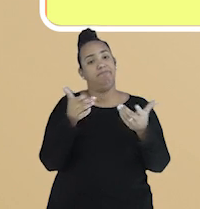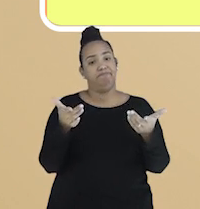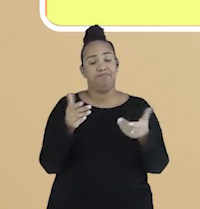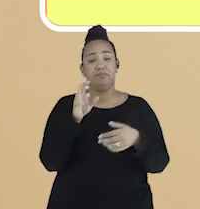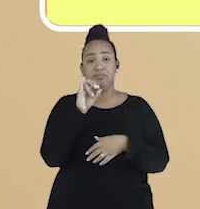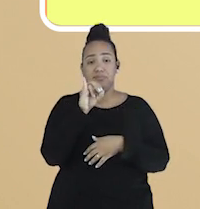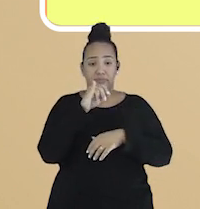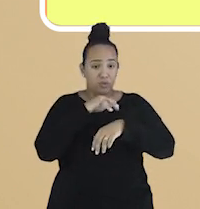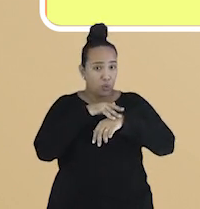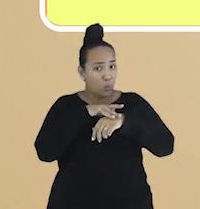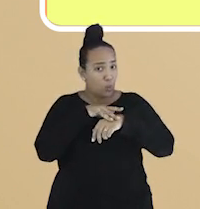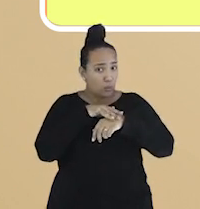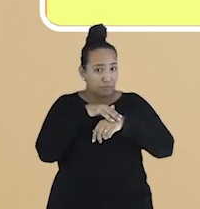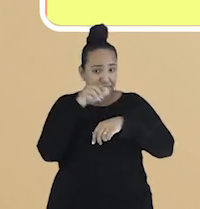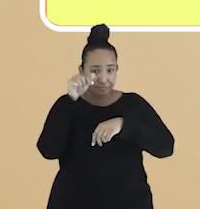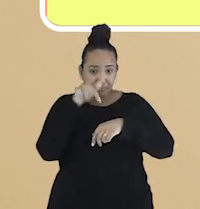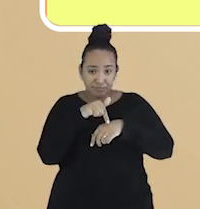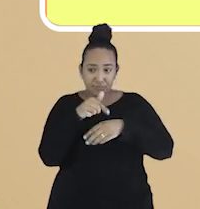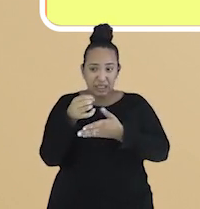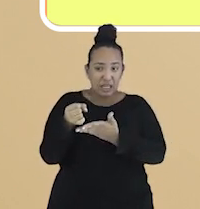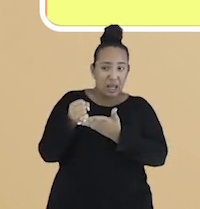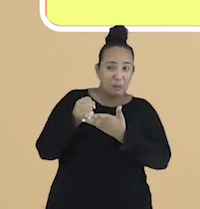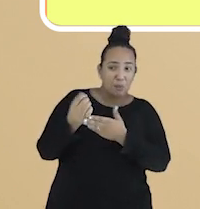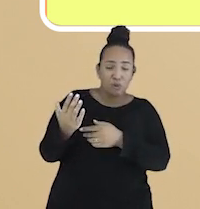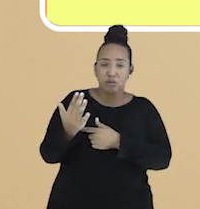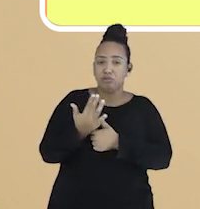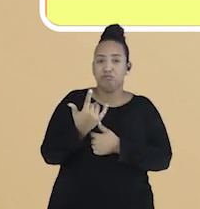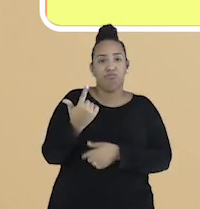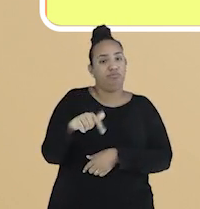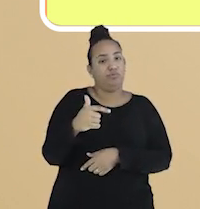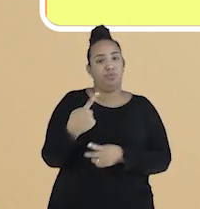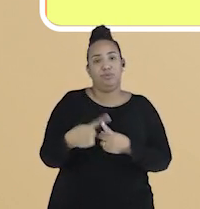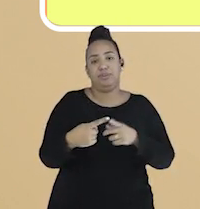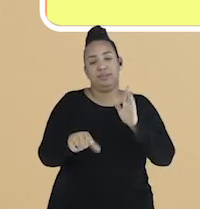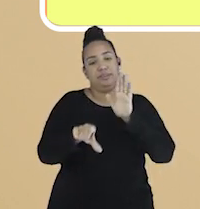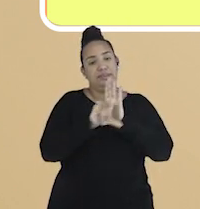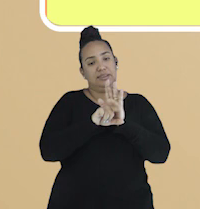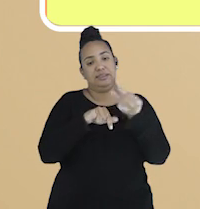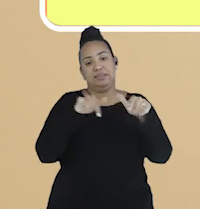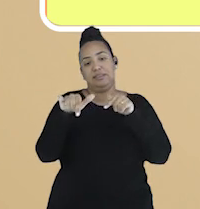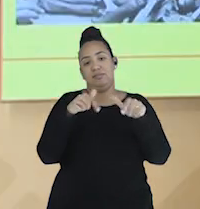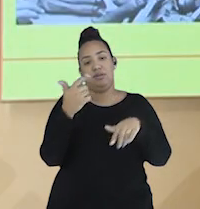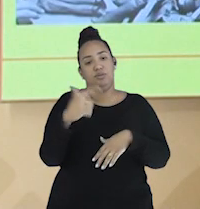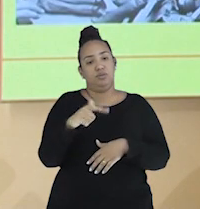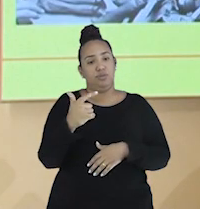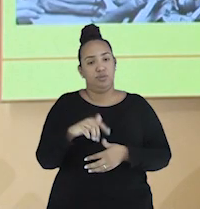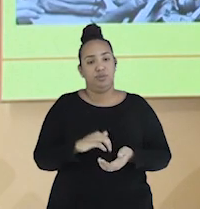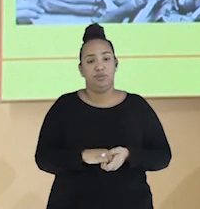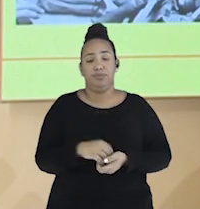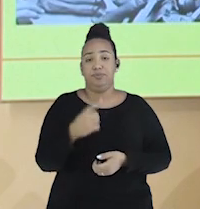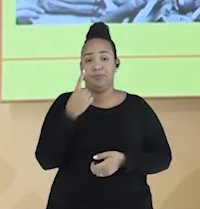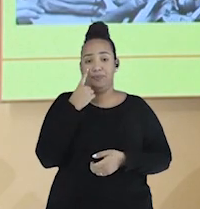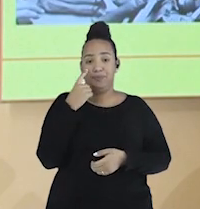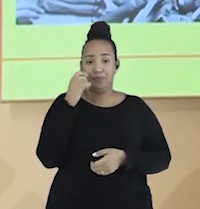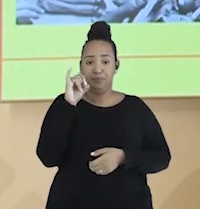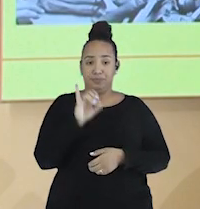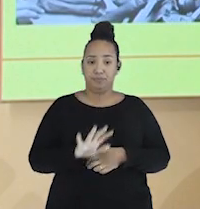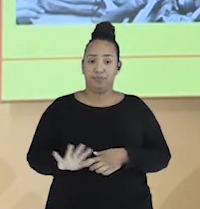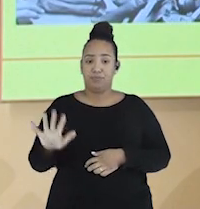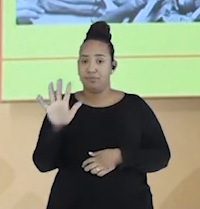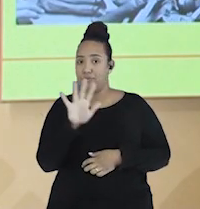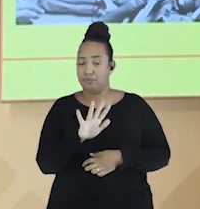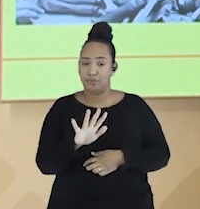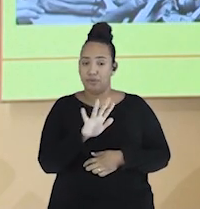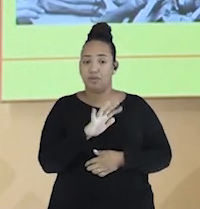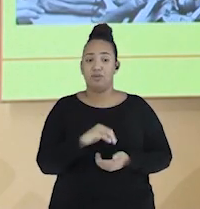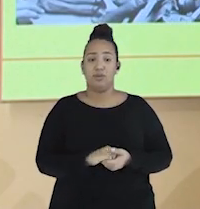Quando adoeciam, não tinham nenhum amparo, pois não existiam as leis trabalhistas. Como vocês podem ver aqui